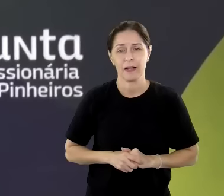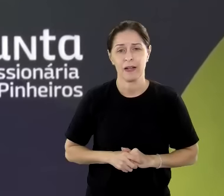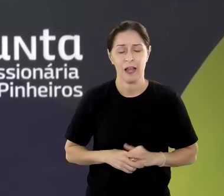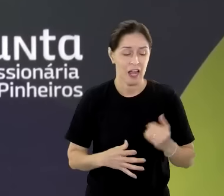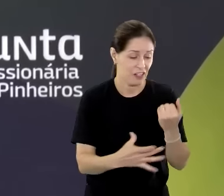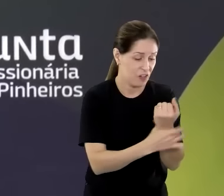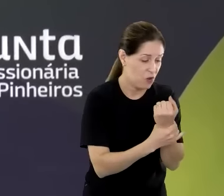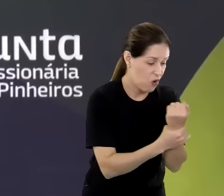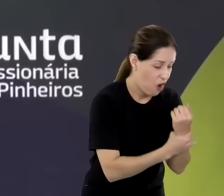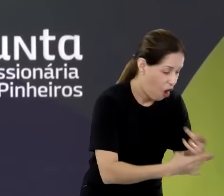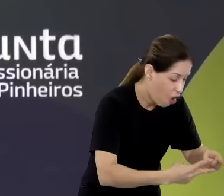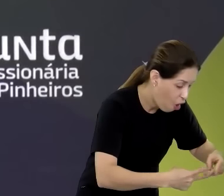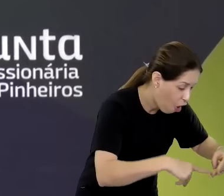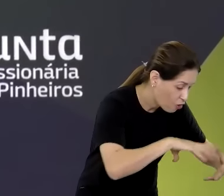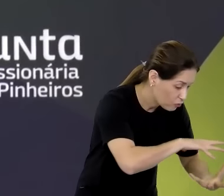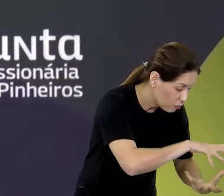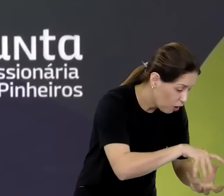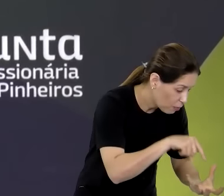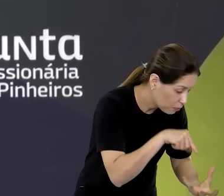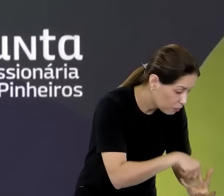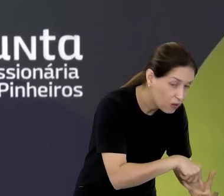você está encrencado.